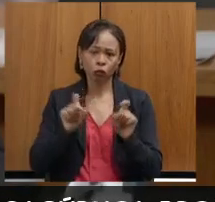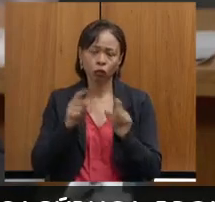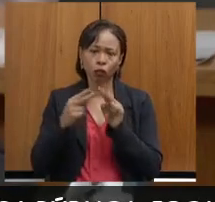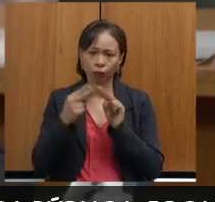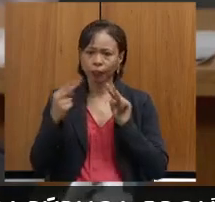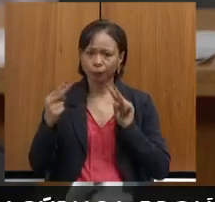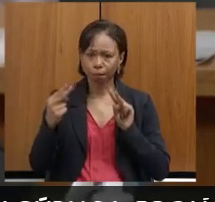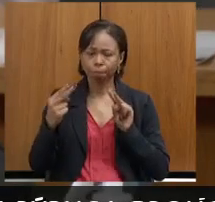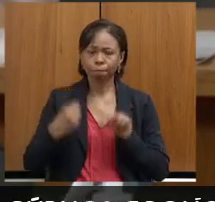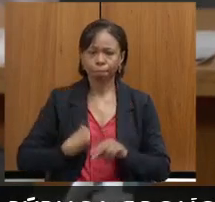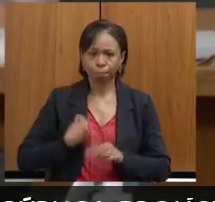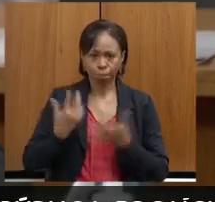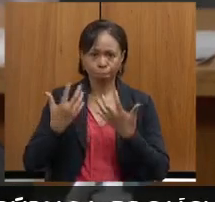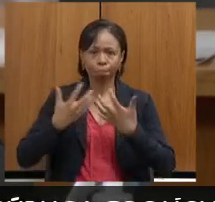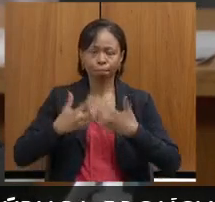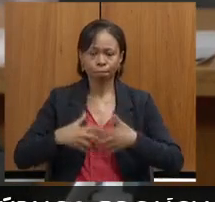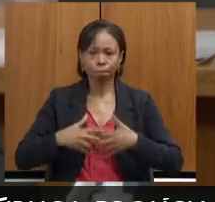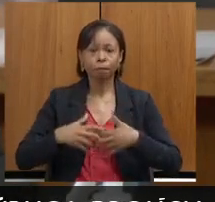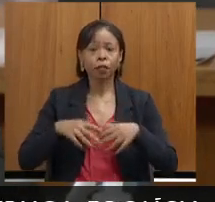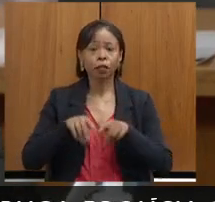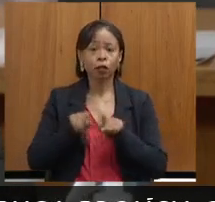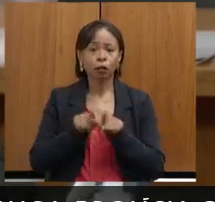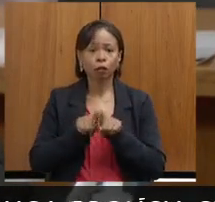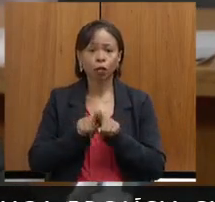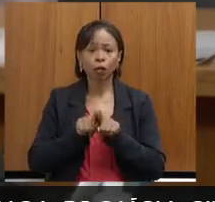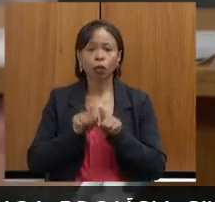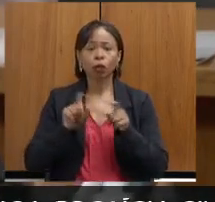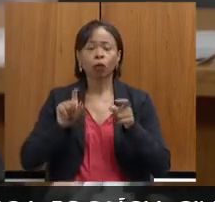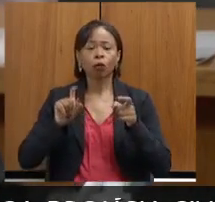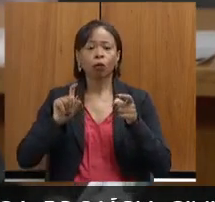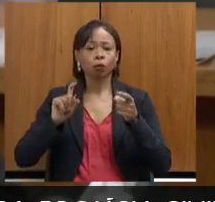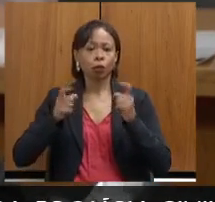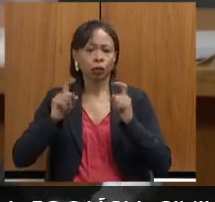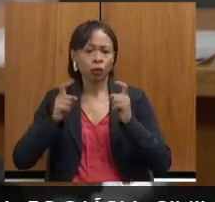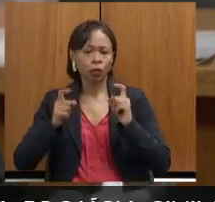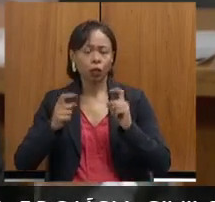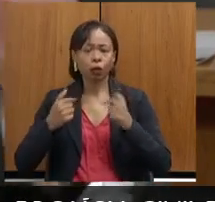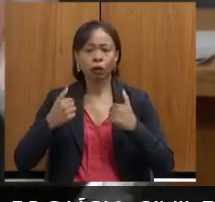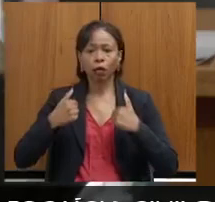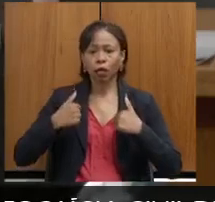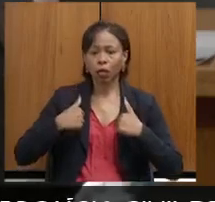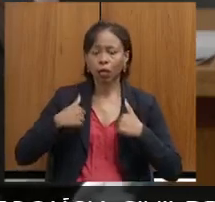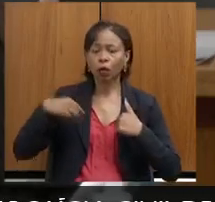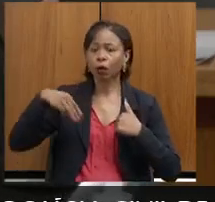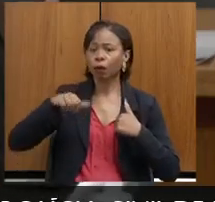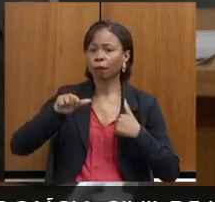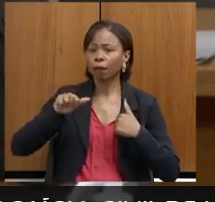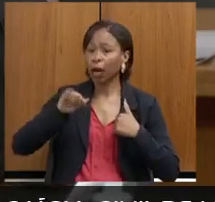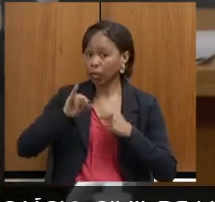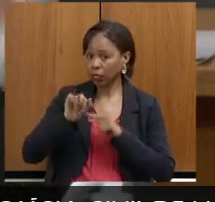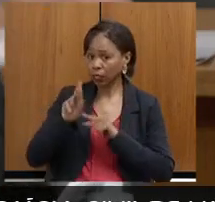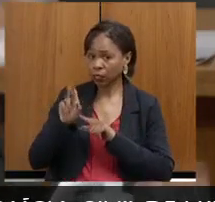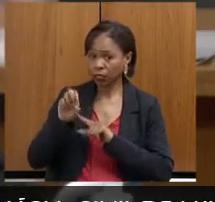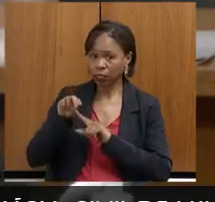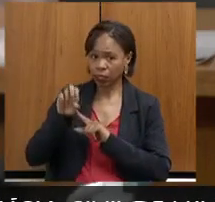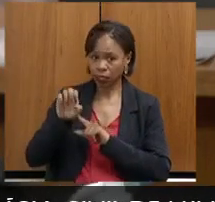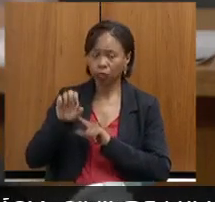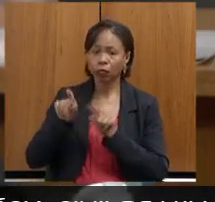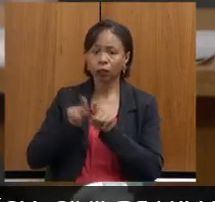destacar uma reunião que tivemos entre o doutor eleny e o estado maior da polícia militar